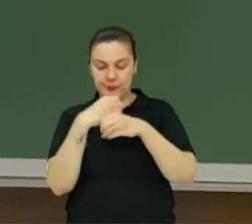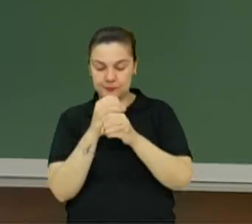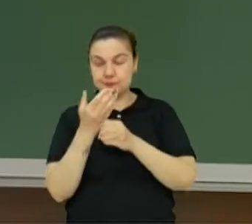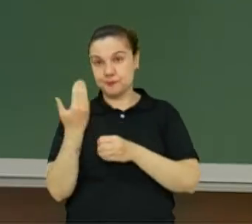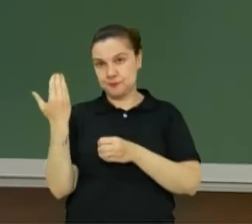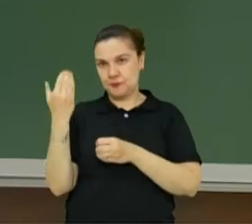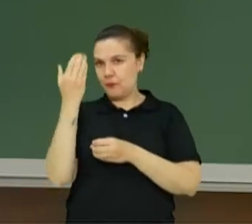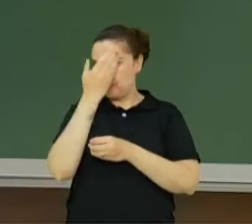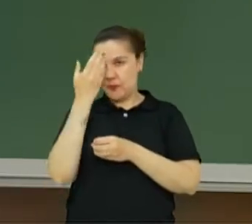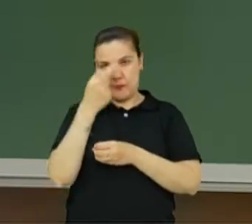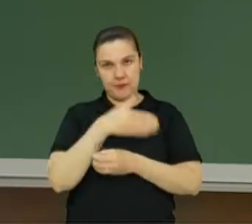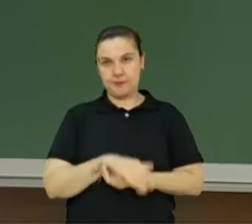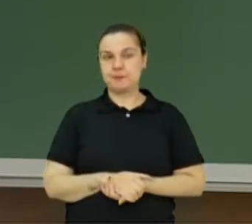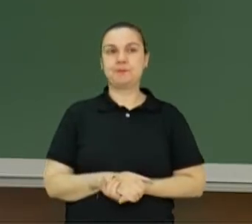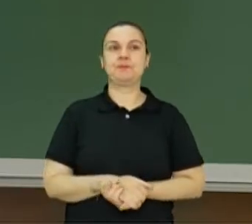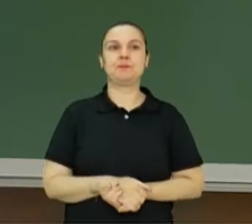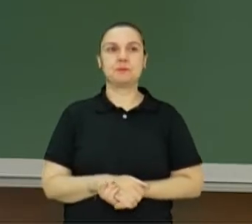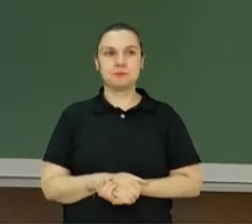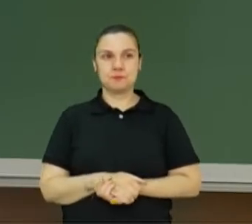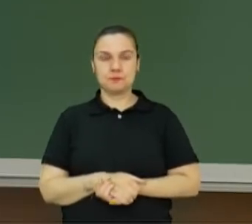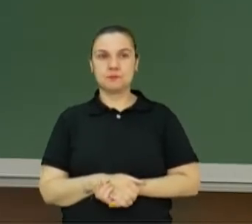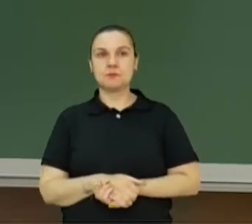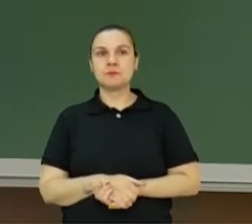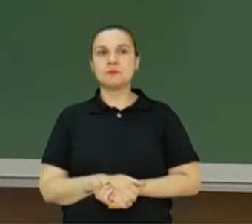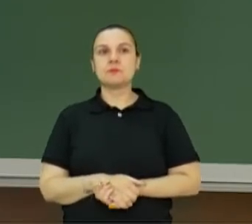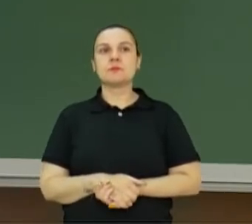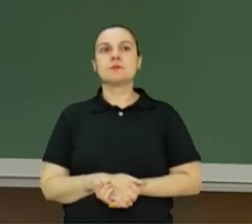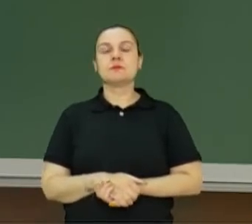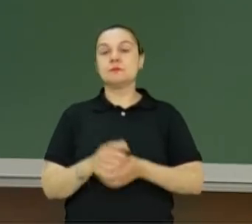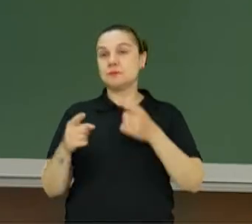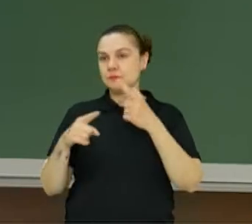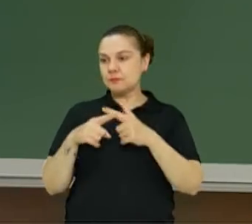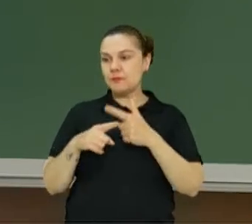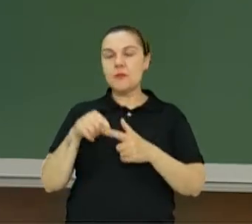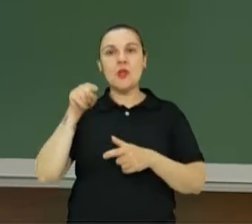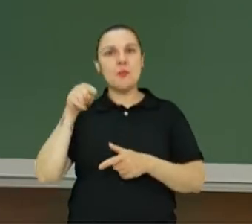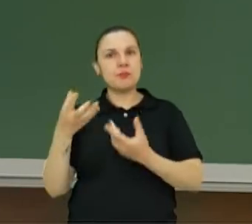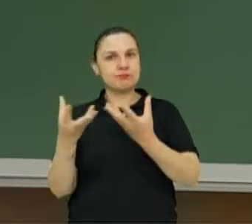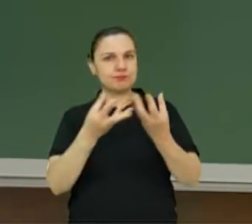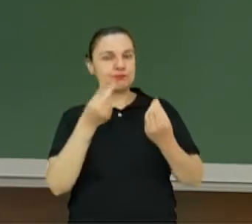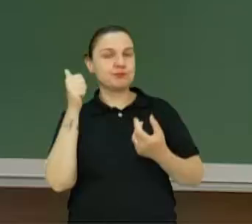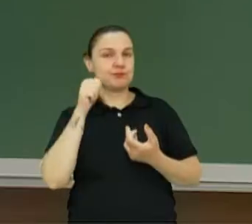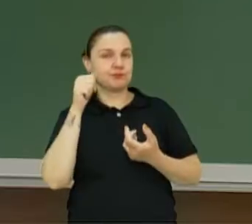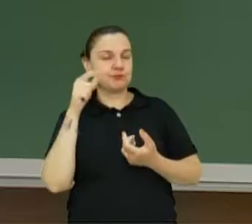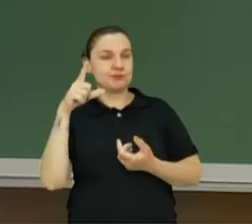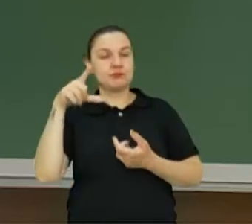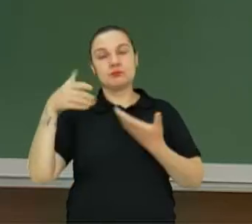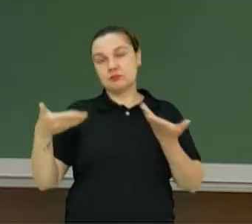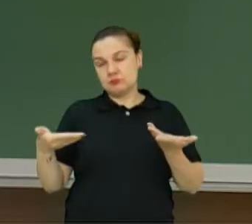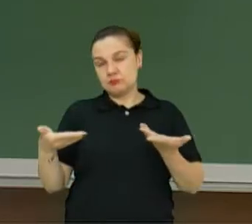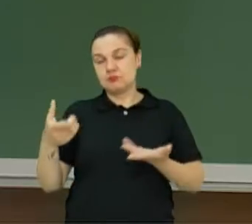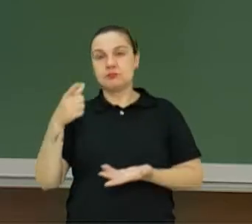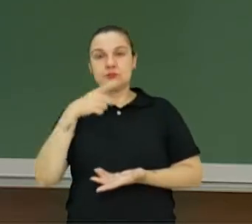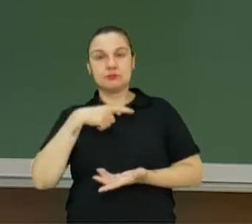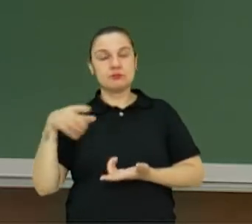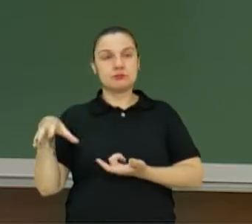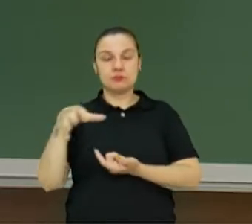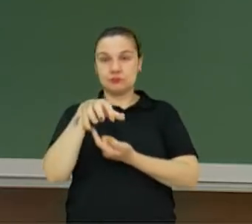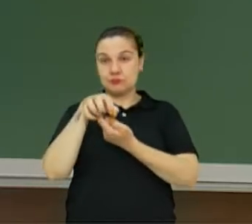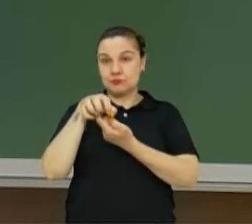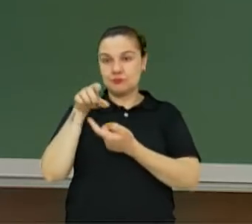tá? Eles são minúsculos, a gente não vê a olho nu. Por que que muitas mulheres mesmo têm